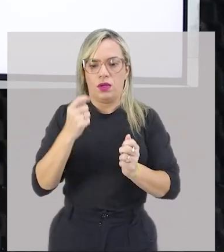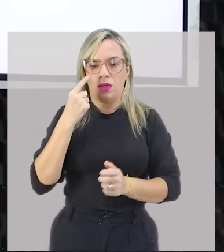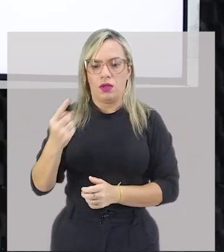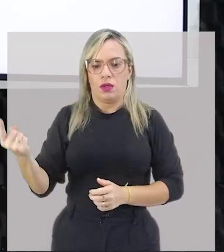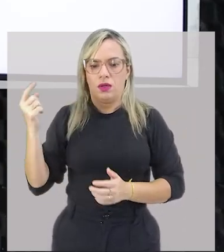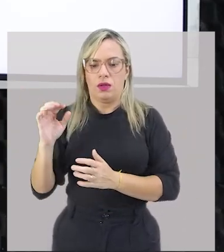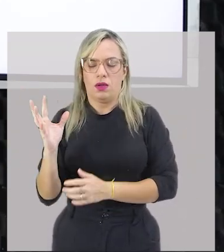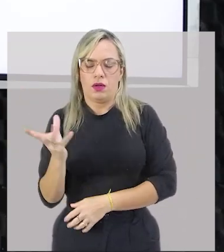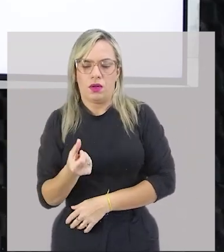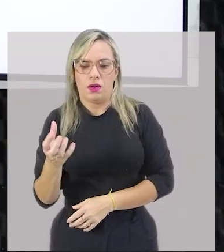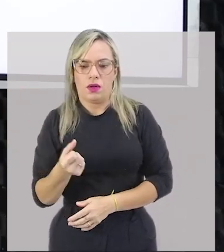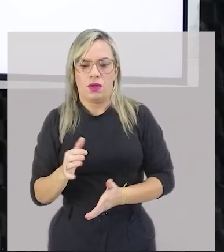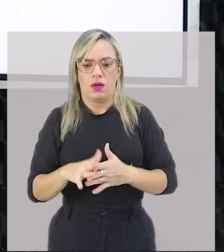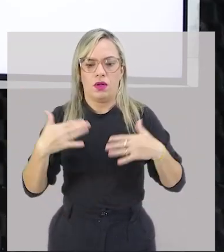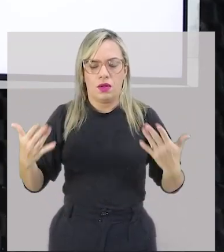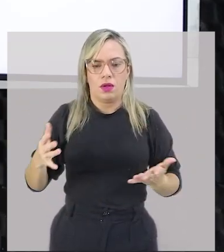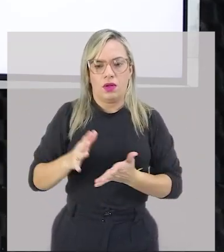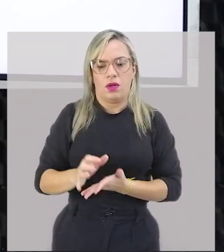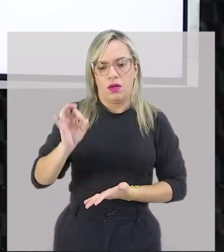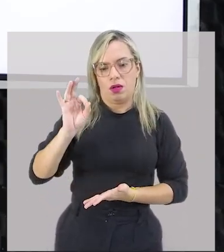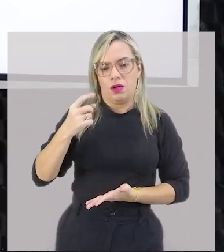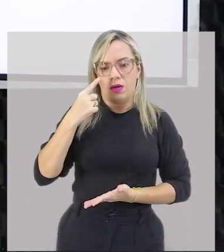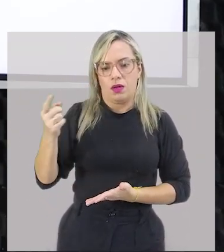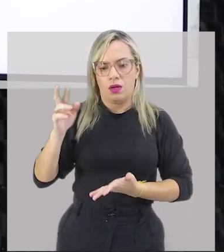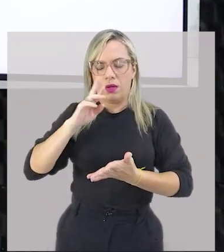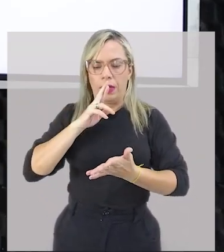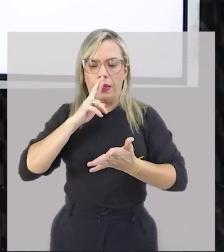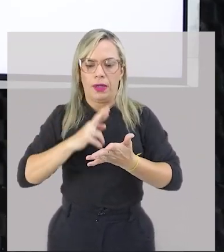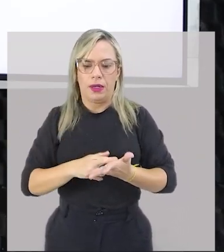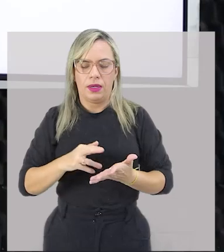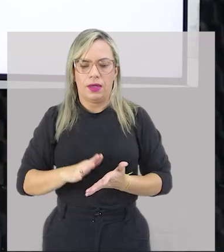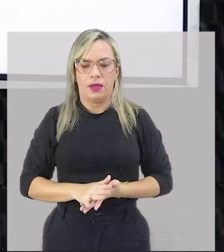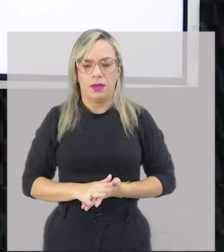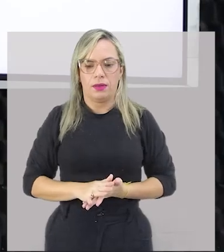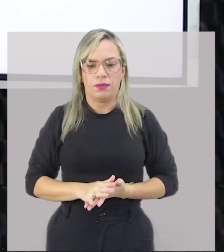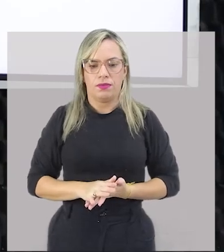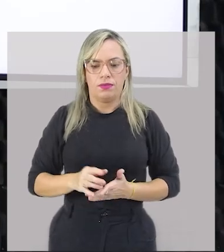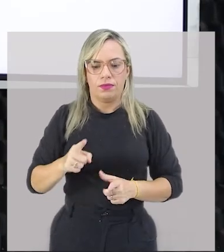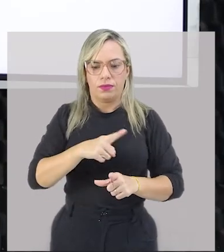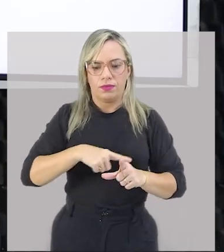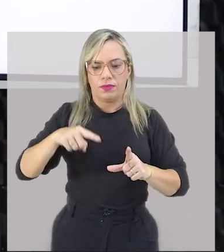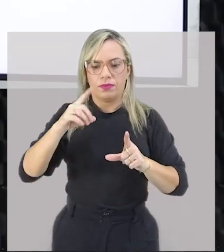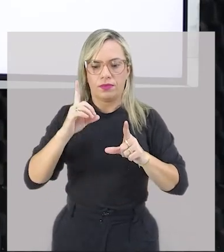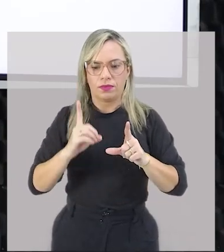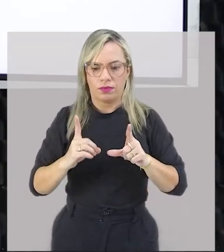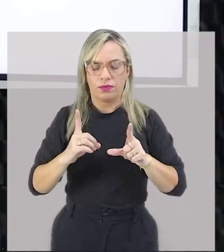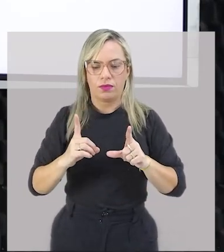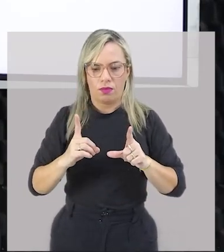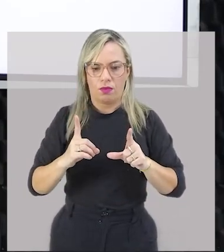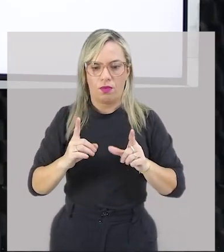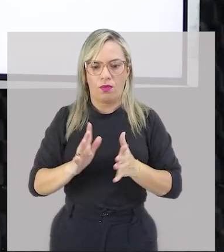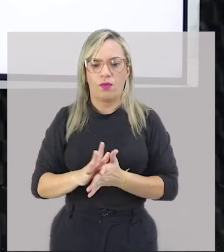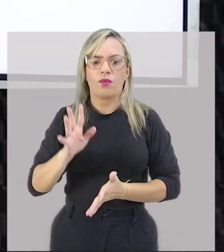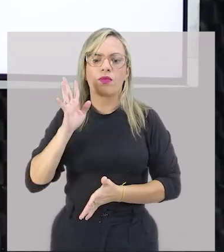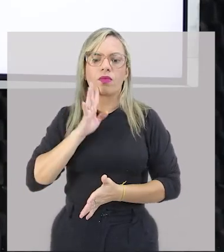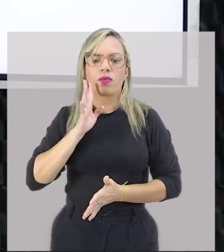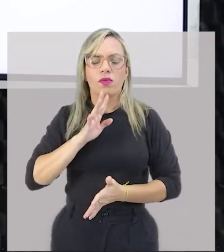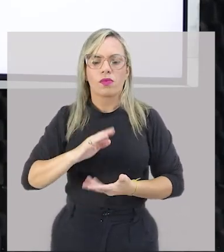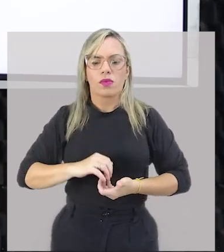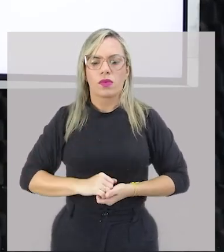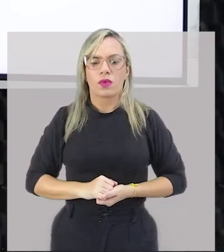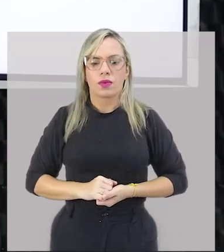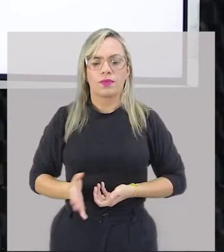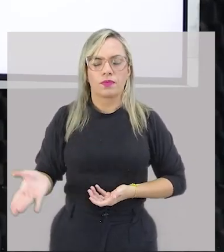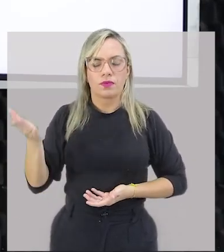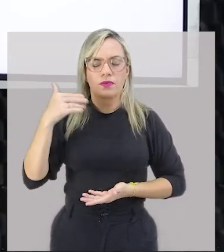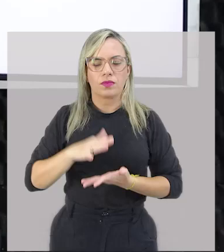mesma aceleração, certo? Qual seria a nossa resposta aí? Olha aí, letra D. Belezinha?